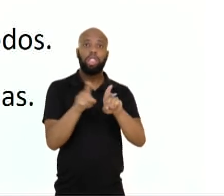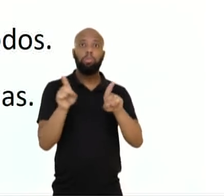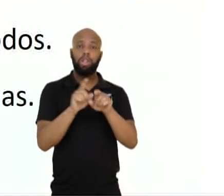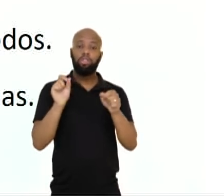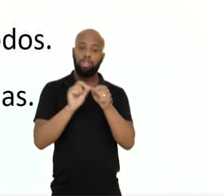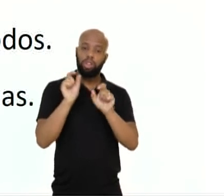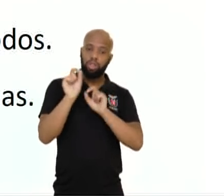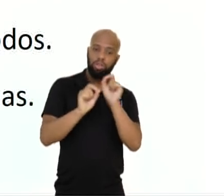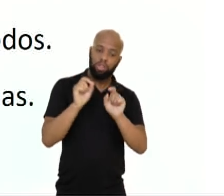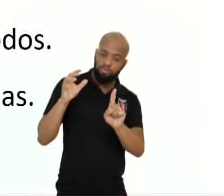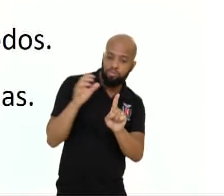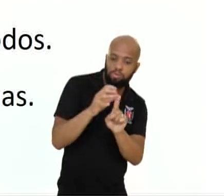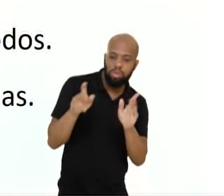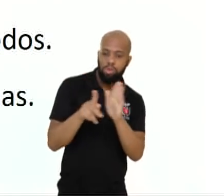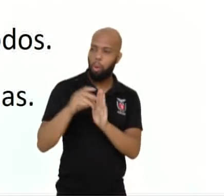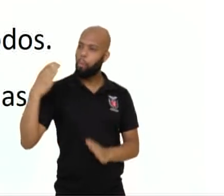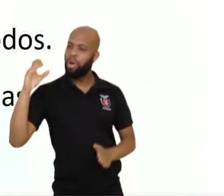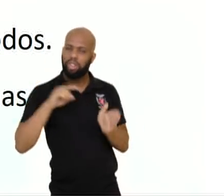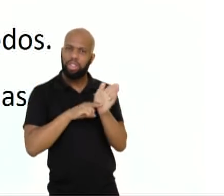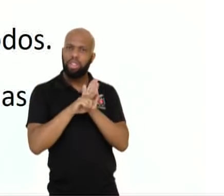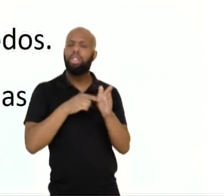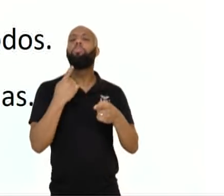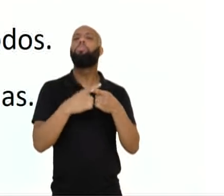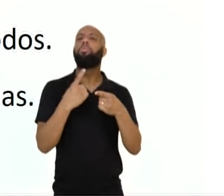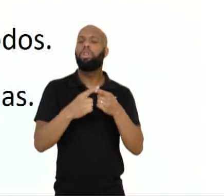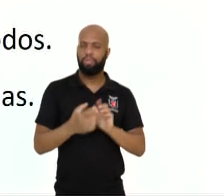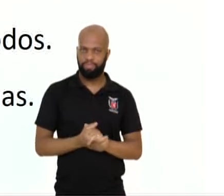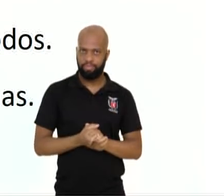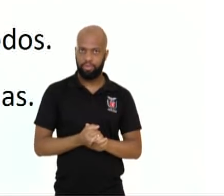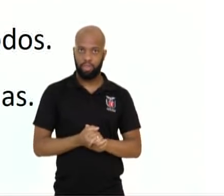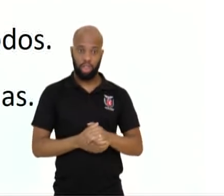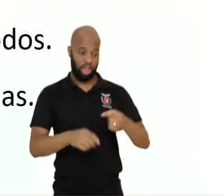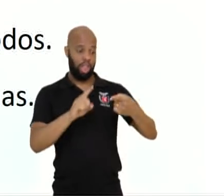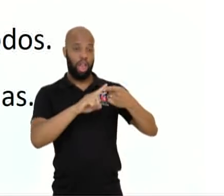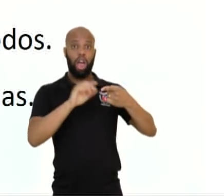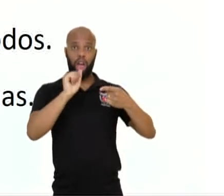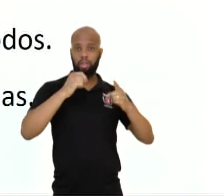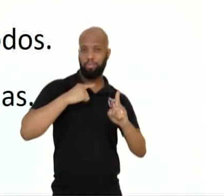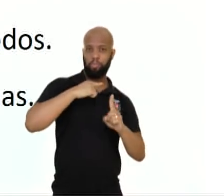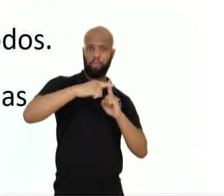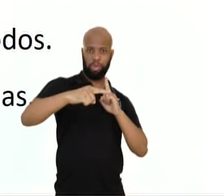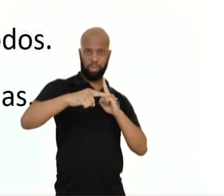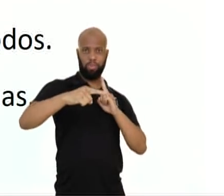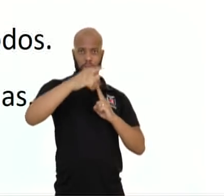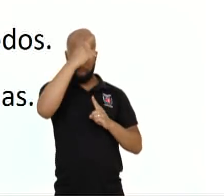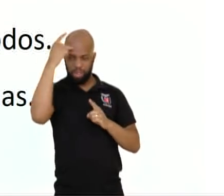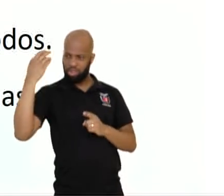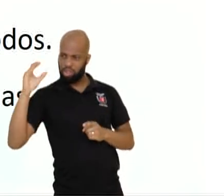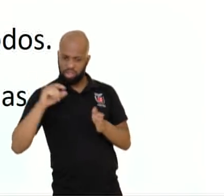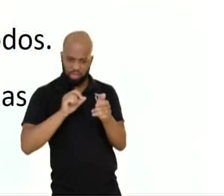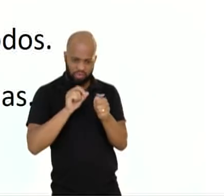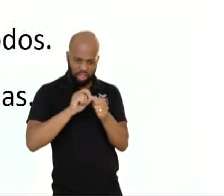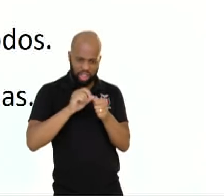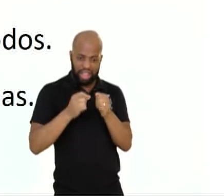na ciência como um todo. Por quê? Letra A, proibiu que os cientistas de produzir novas máquinas. Letra